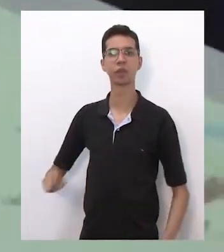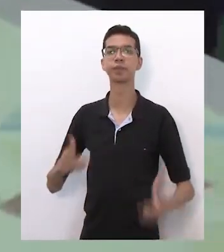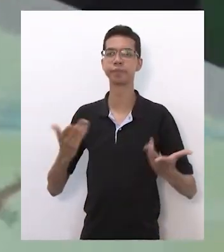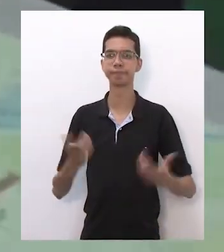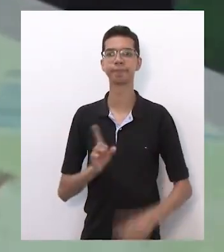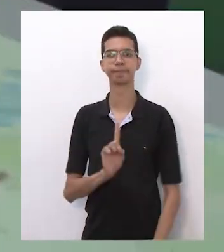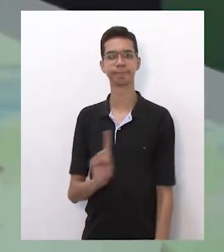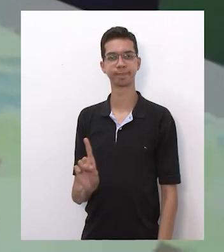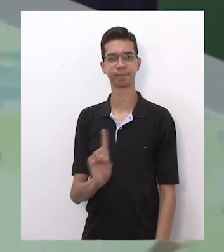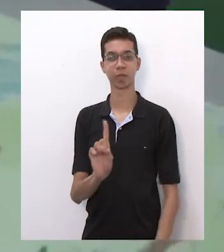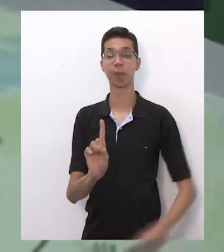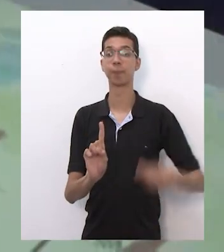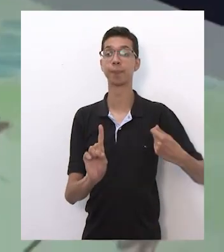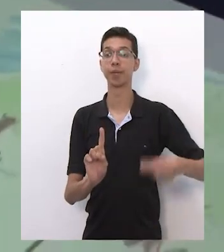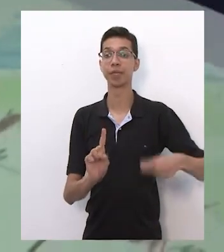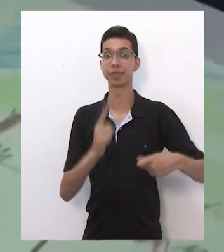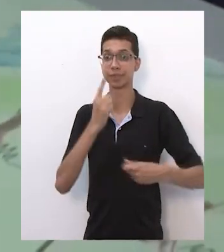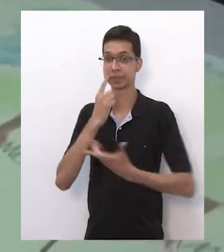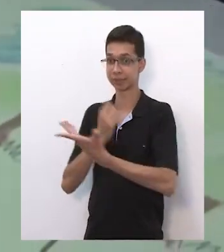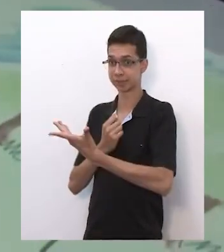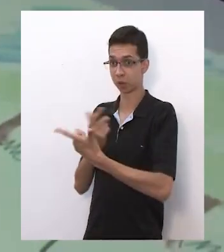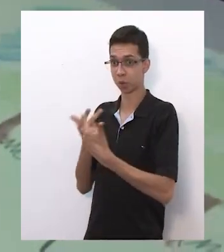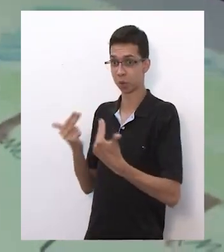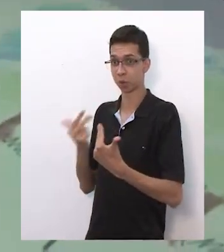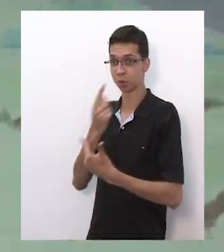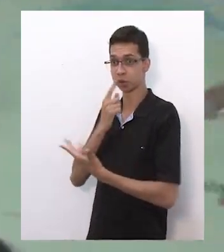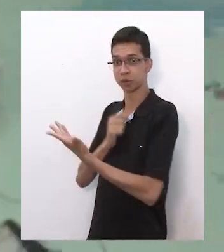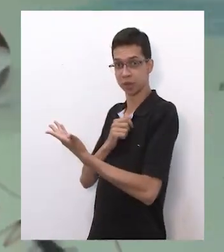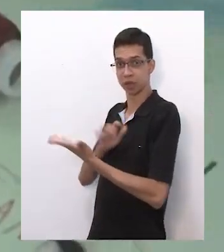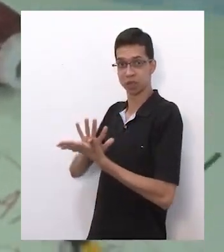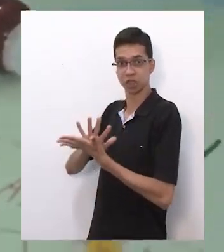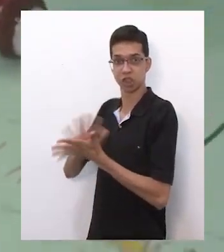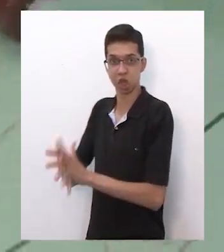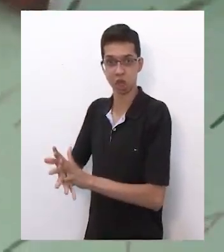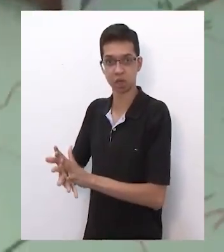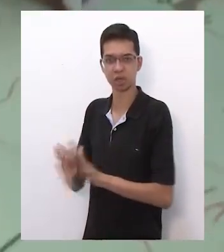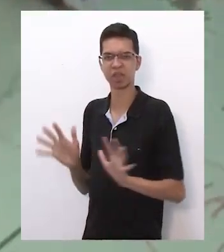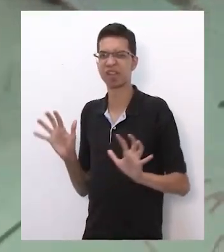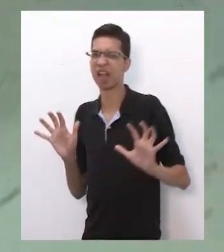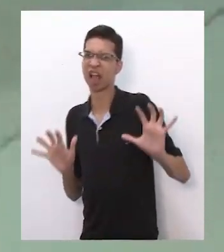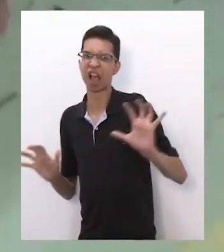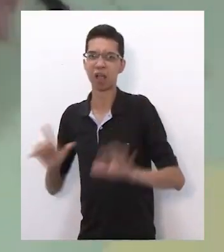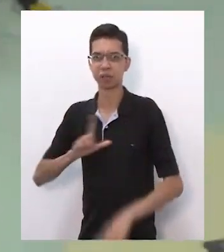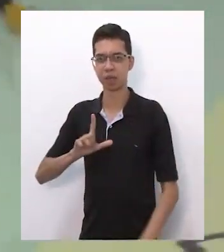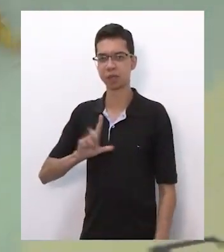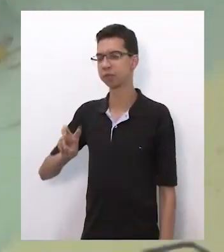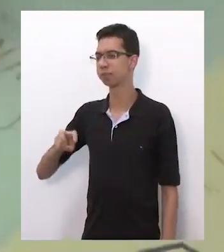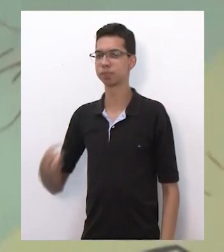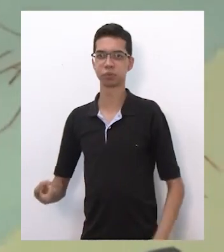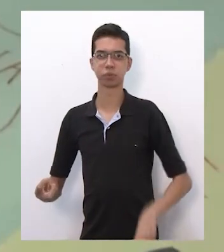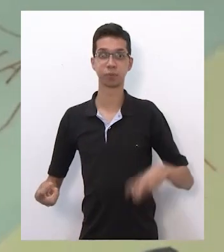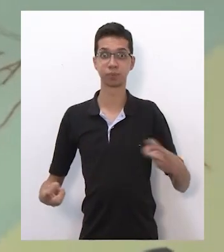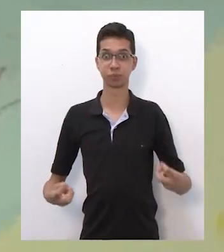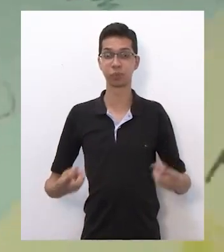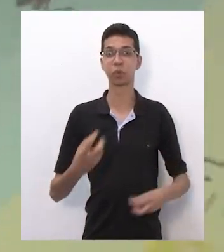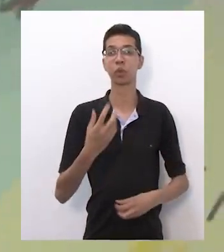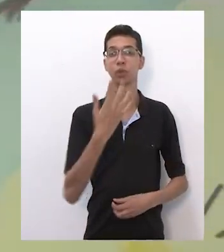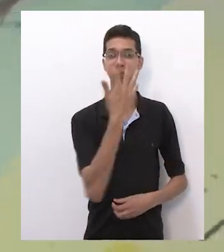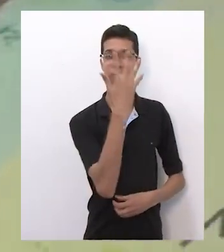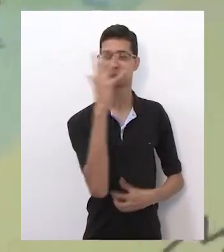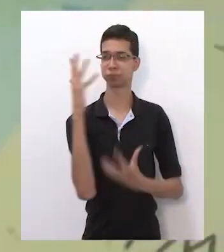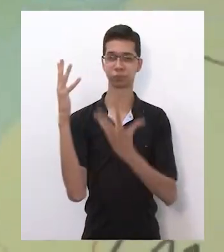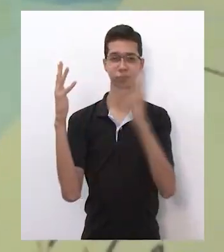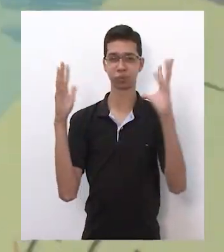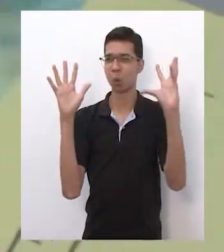esses itens, ele precisa destruir esses monstros, passar pela floresta escura e depois enfrentar